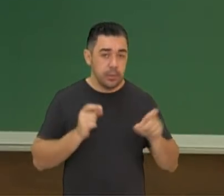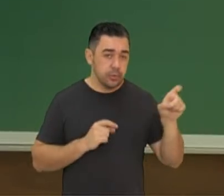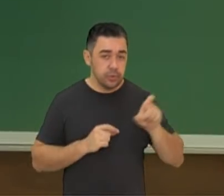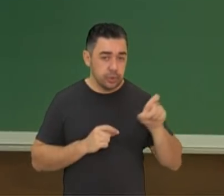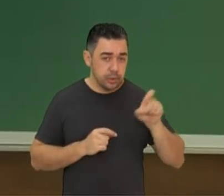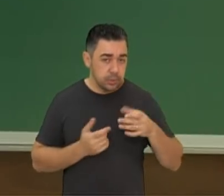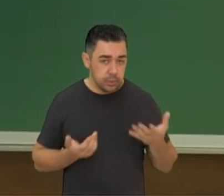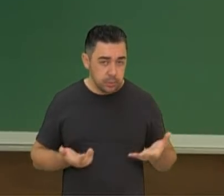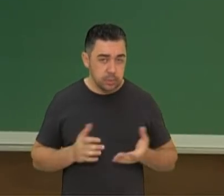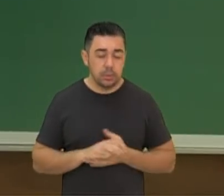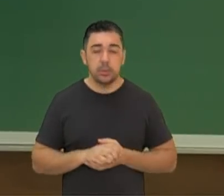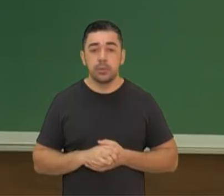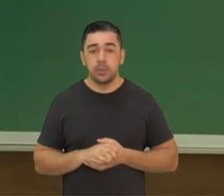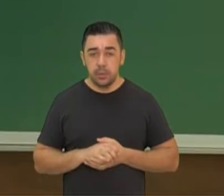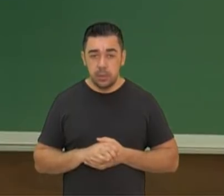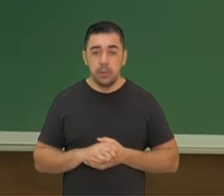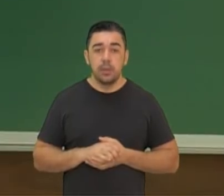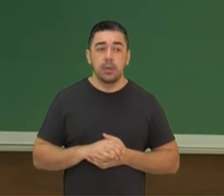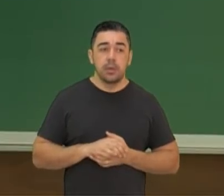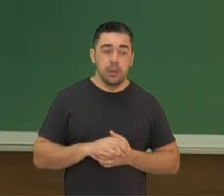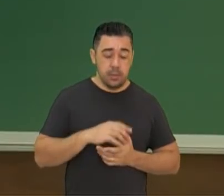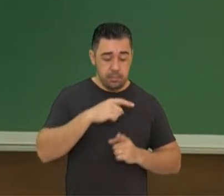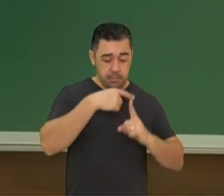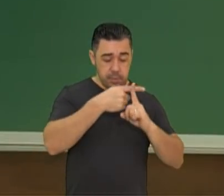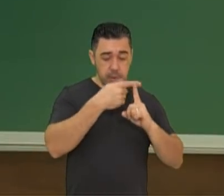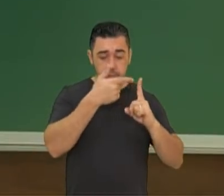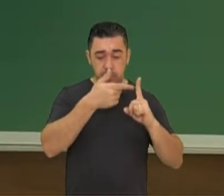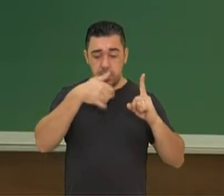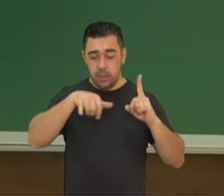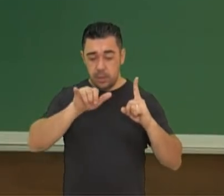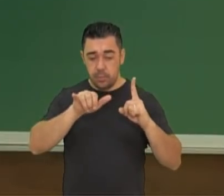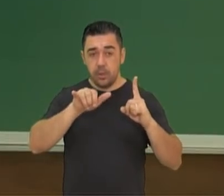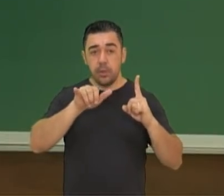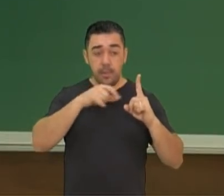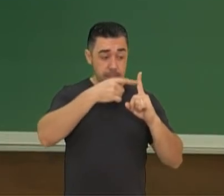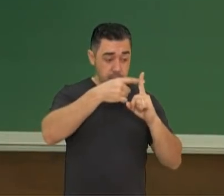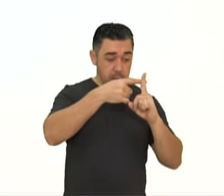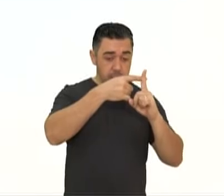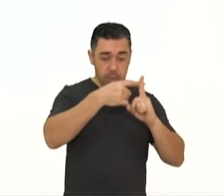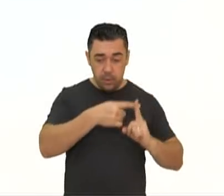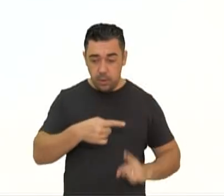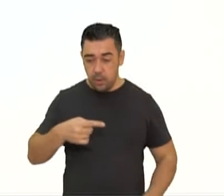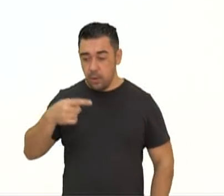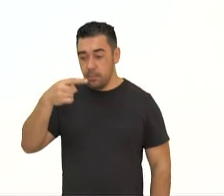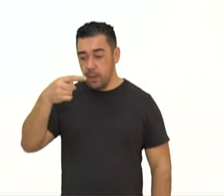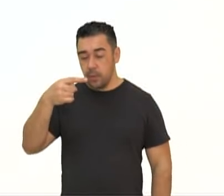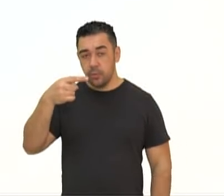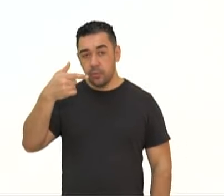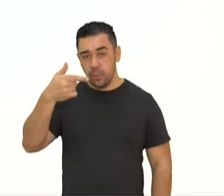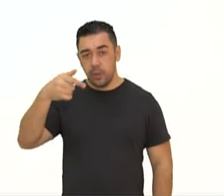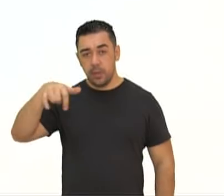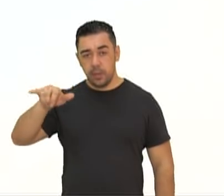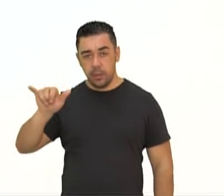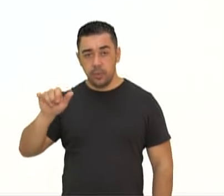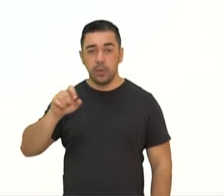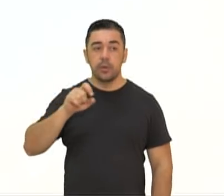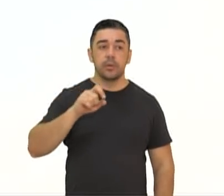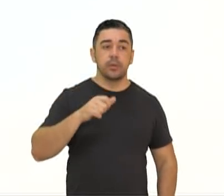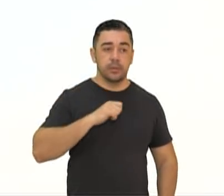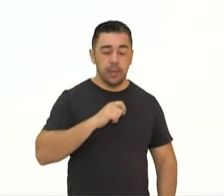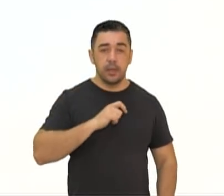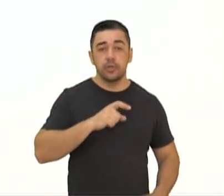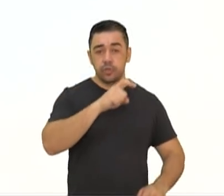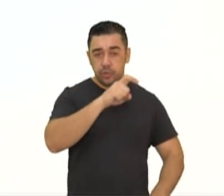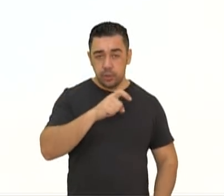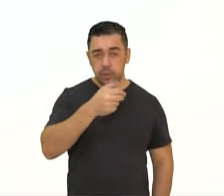nessa equação. Então, esse mais 2y vai passar para o outro lado como? Menos 2y. Então, eu tenho o quê? X igual a 12